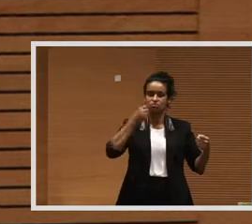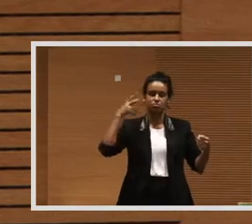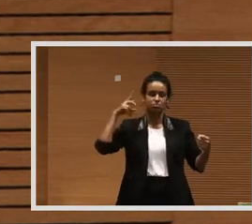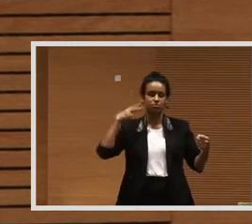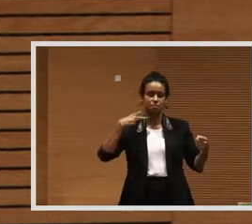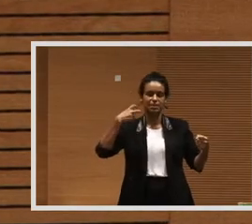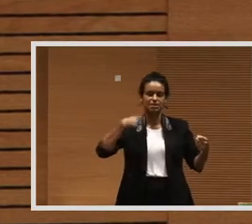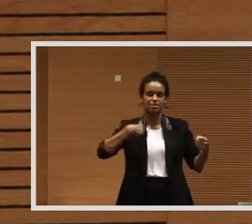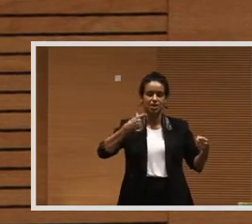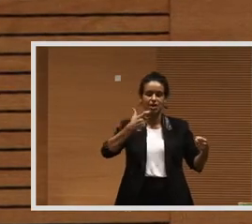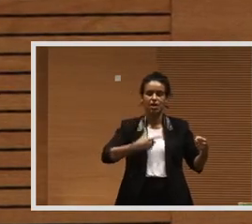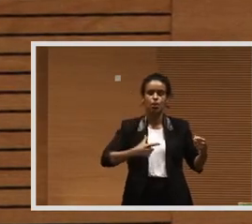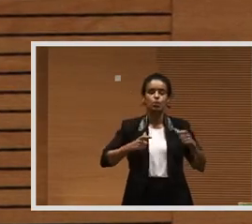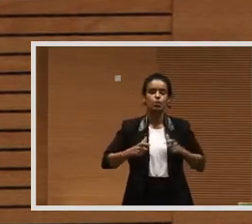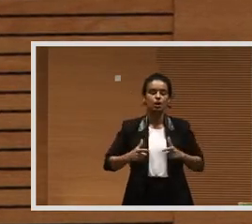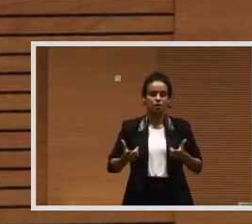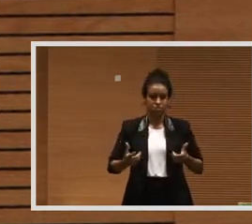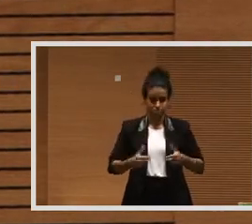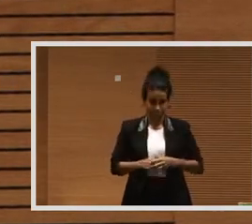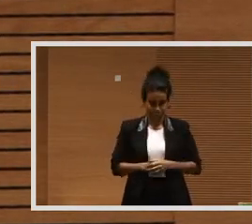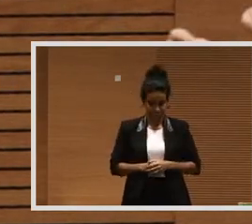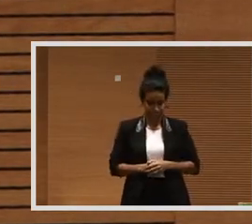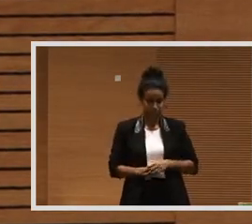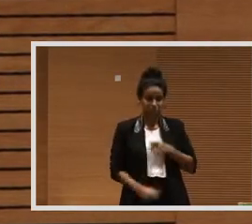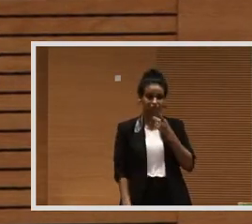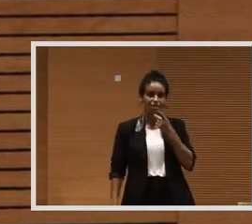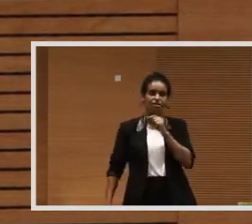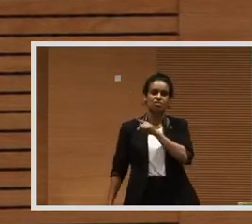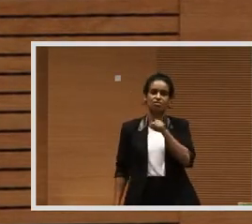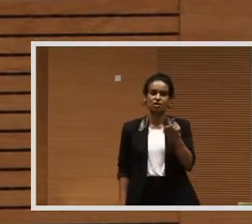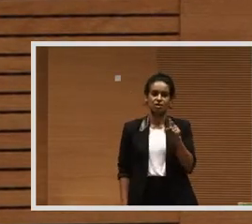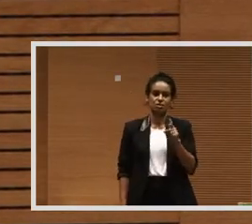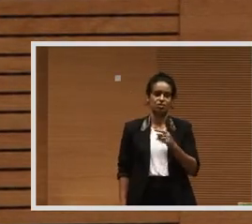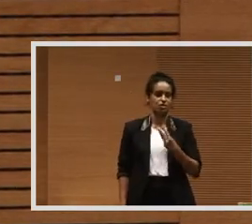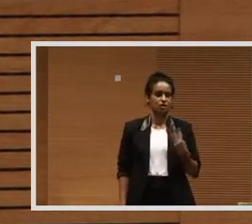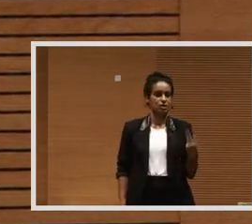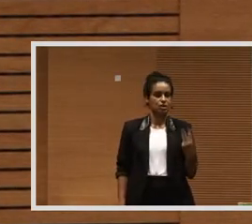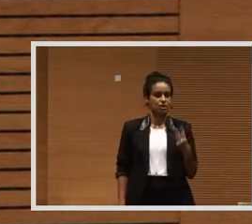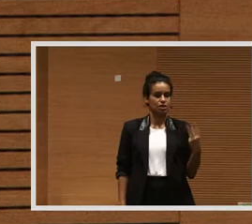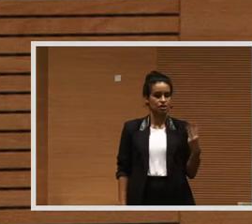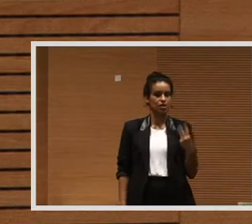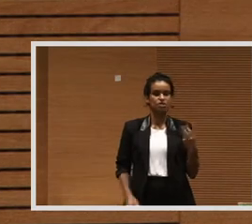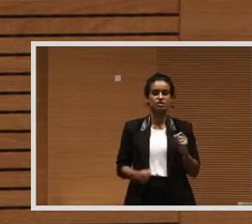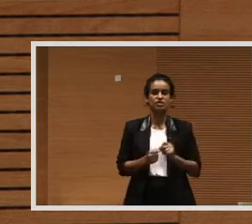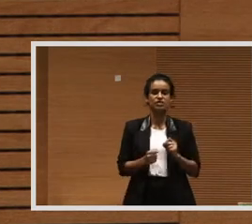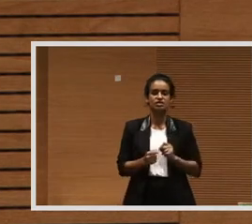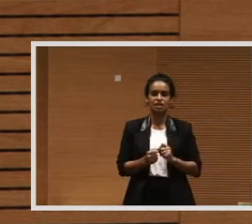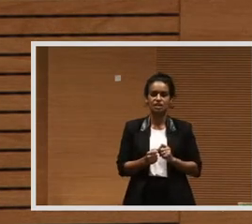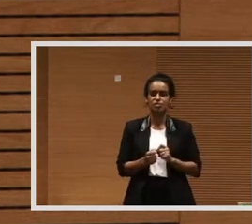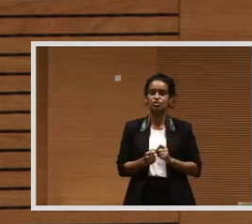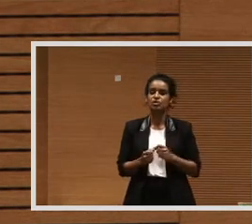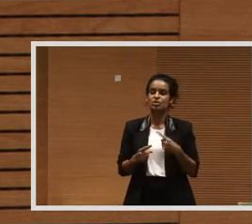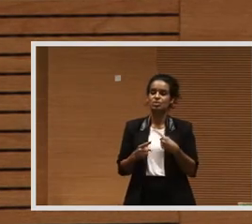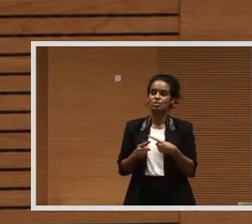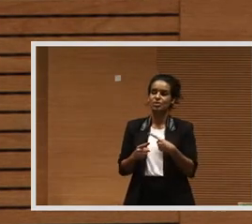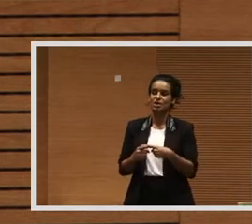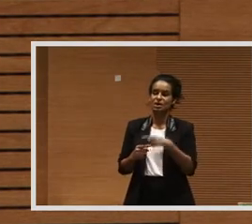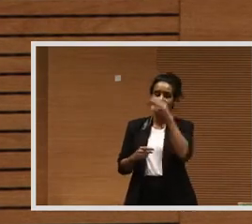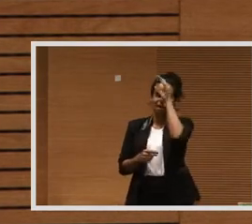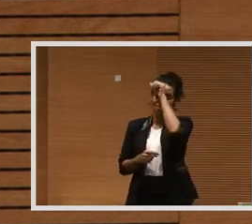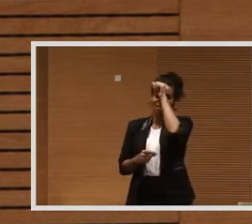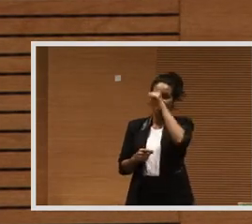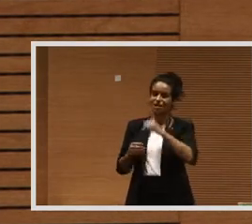E eu queria dizer que a gente, nós três fizemos isso em homenagem à Bianca, porque aprendemos isso com ela.